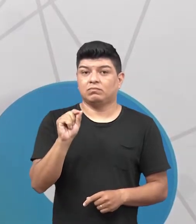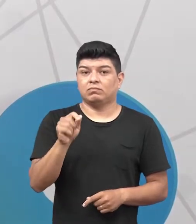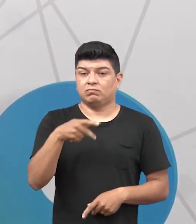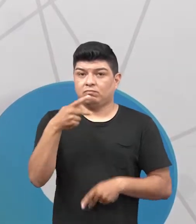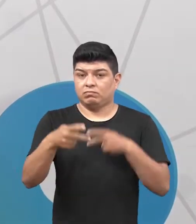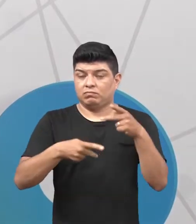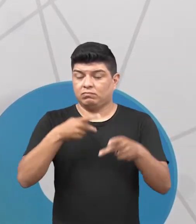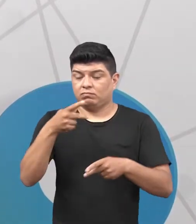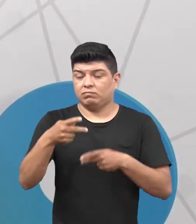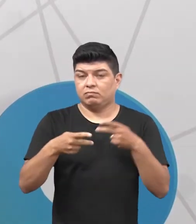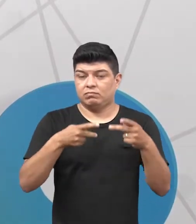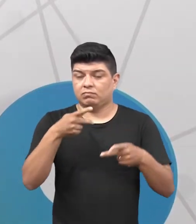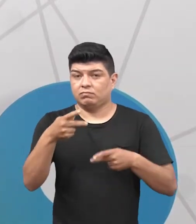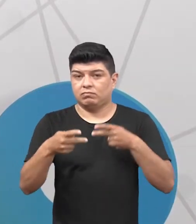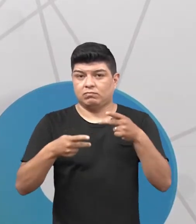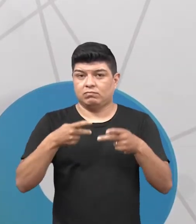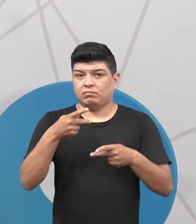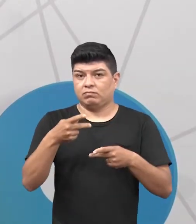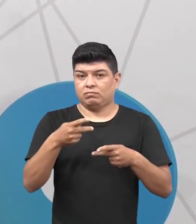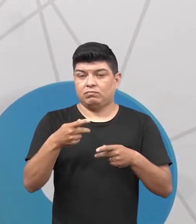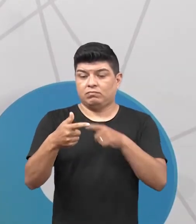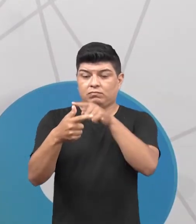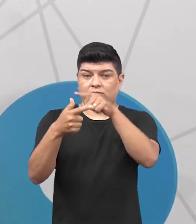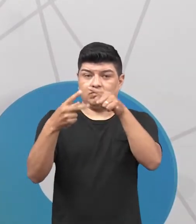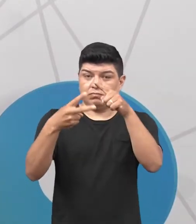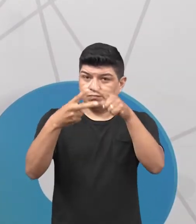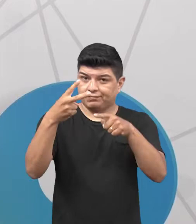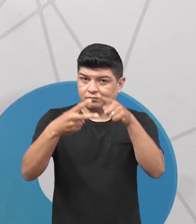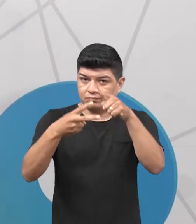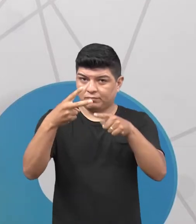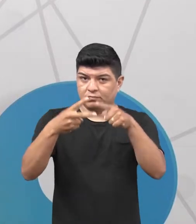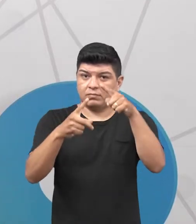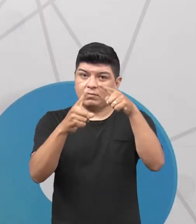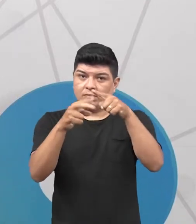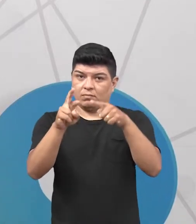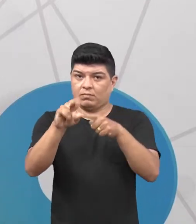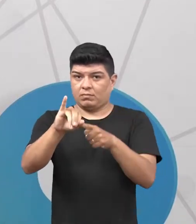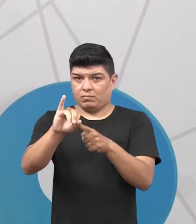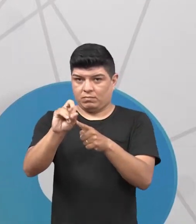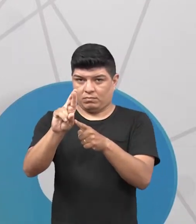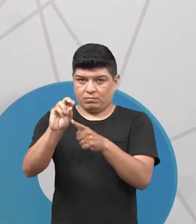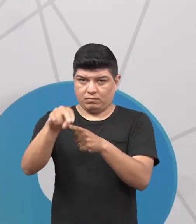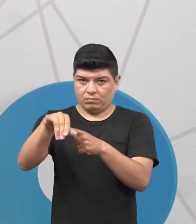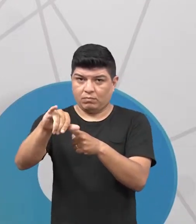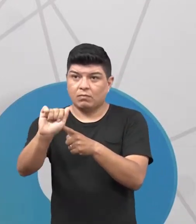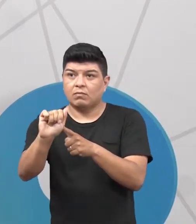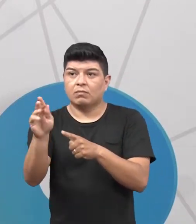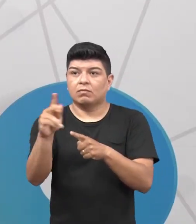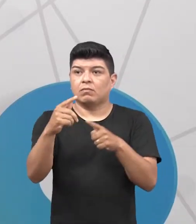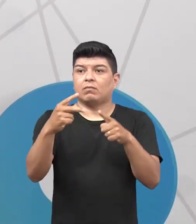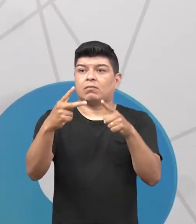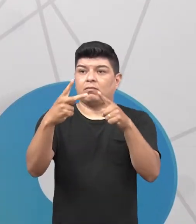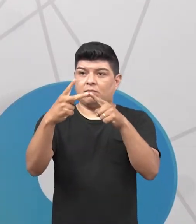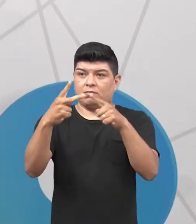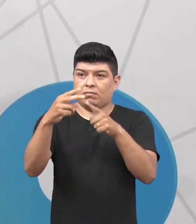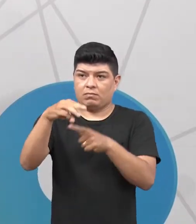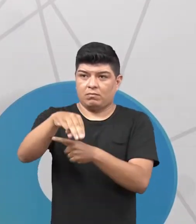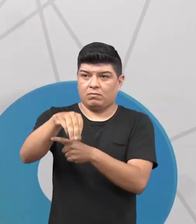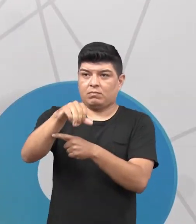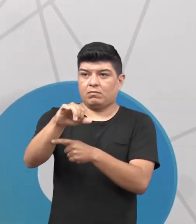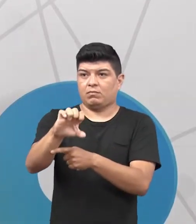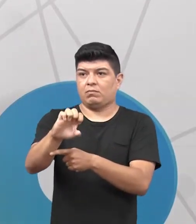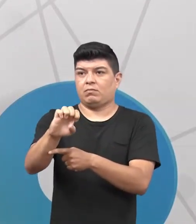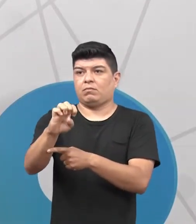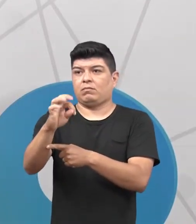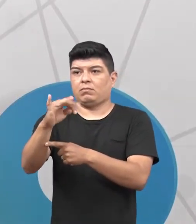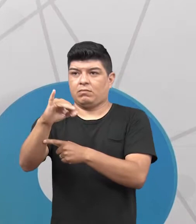método, composto por dois momentos. Primeiro momento, a ironia, e o segundo momento, a maiêutica.